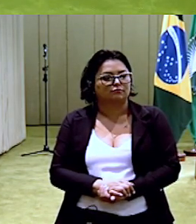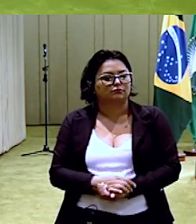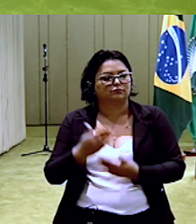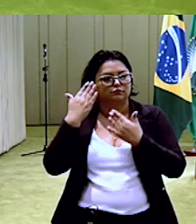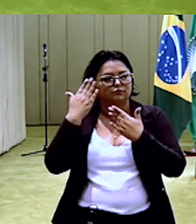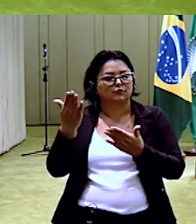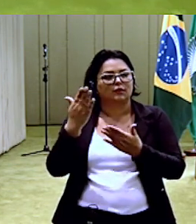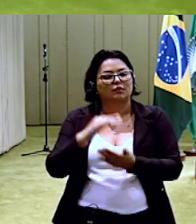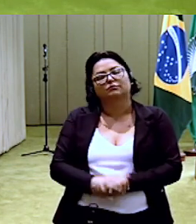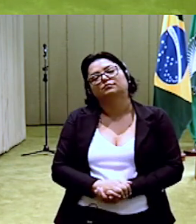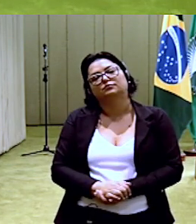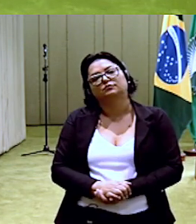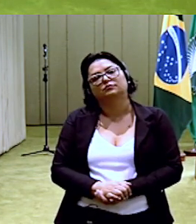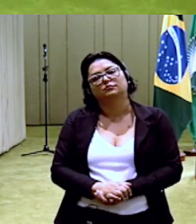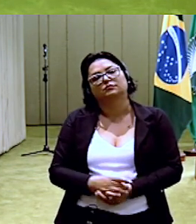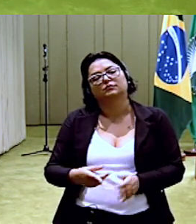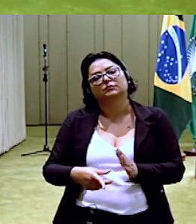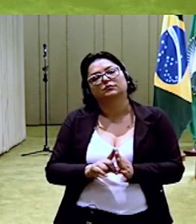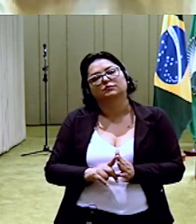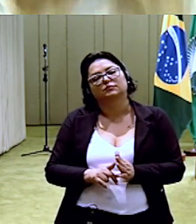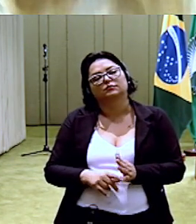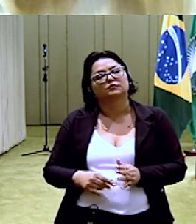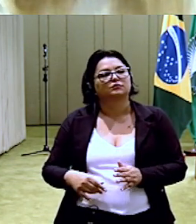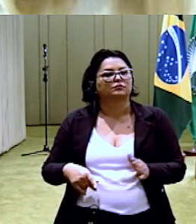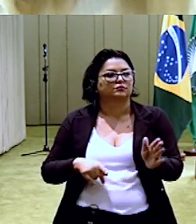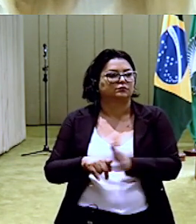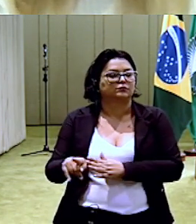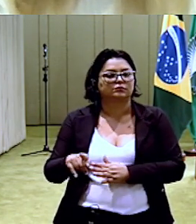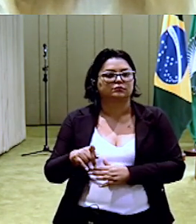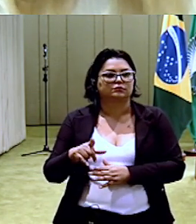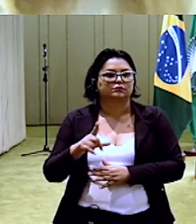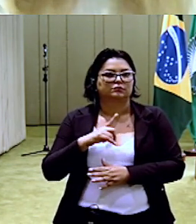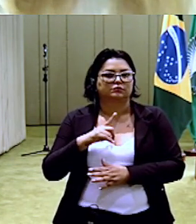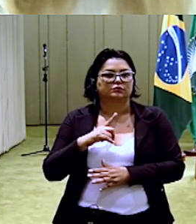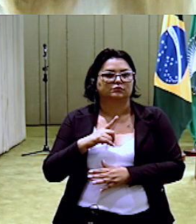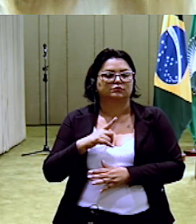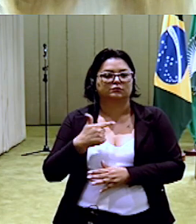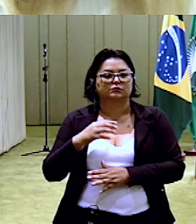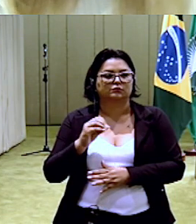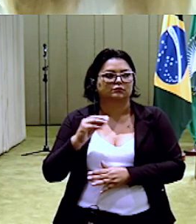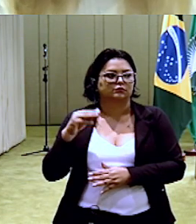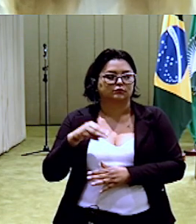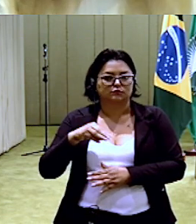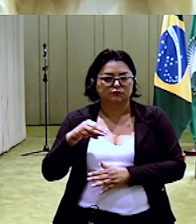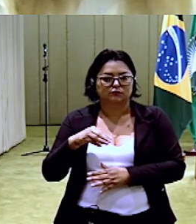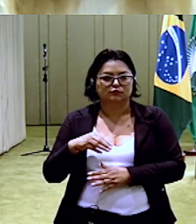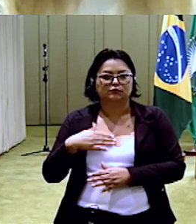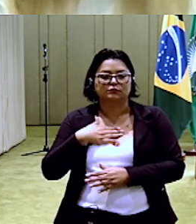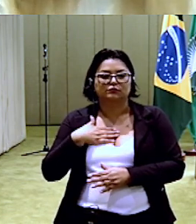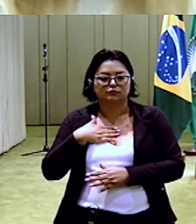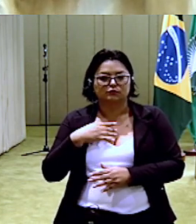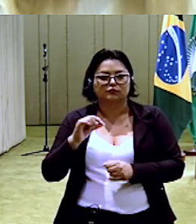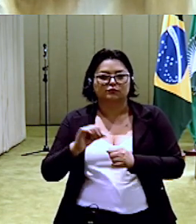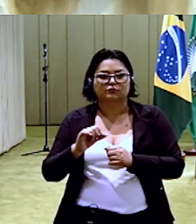Muito obrigado, Sr. Paulo Gomes. Enfim, antes de passar para eventuais perguntas, temos talvez uns 10 minutos, gostaria de